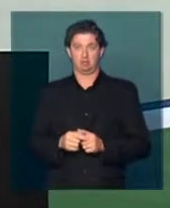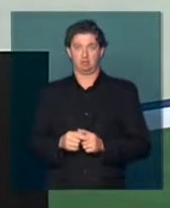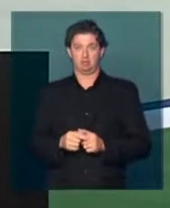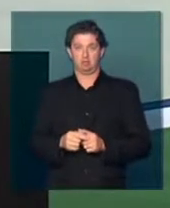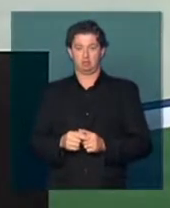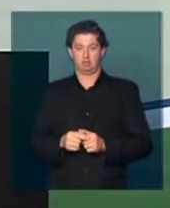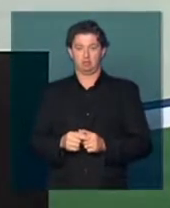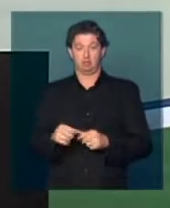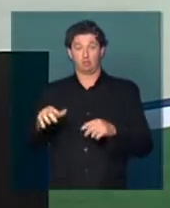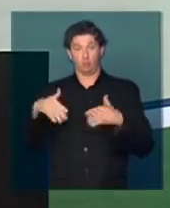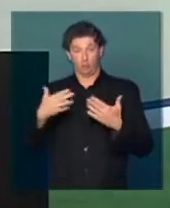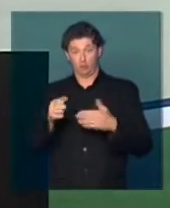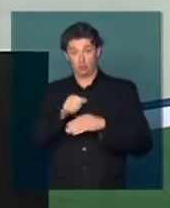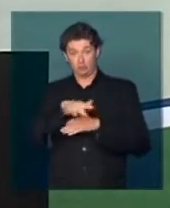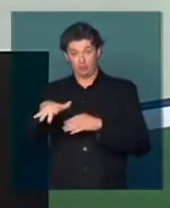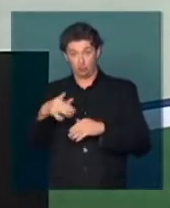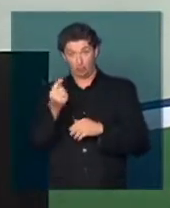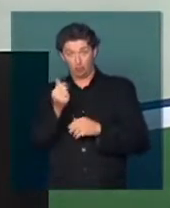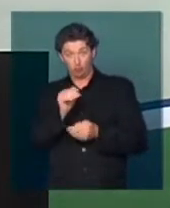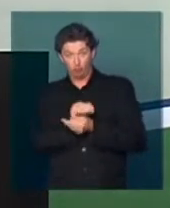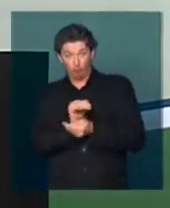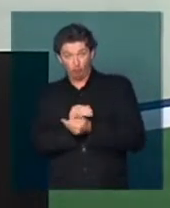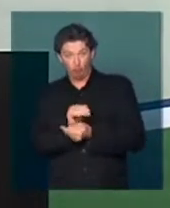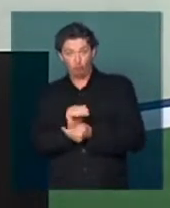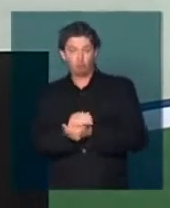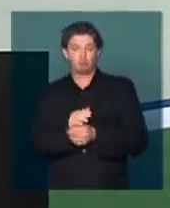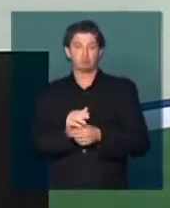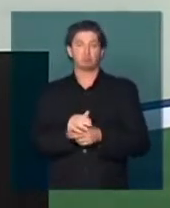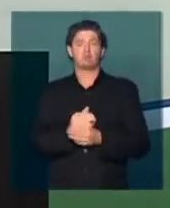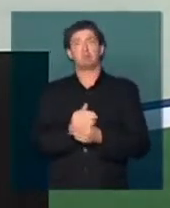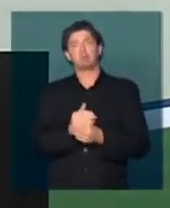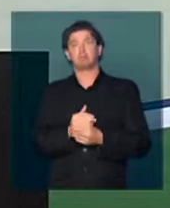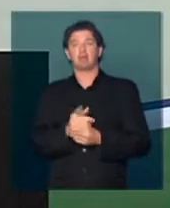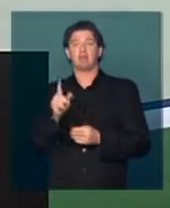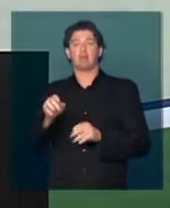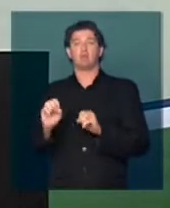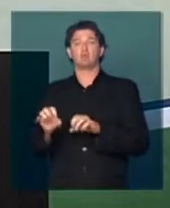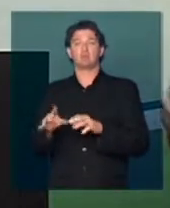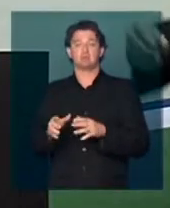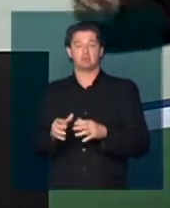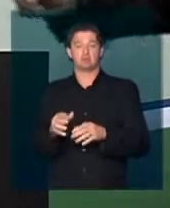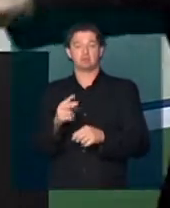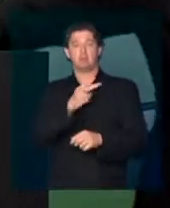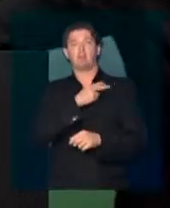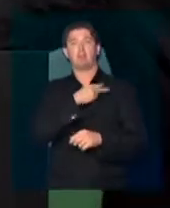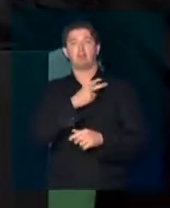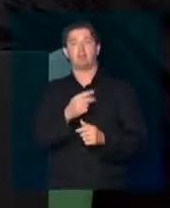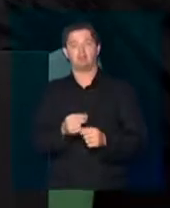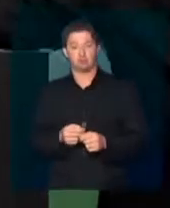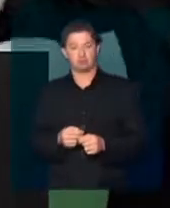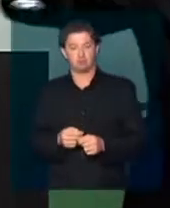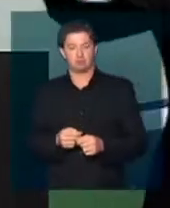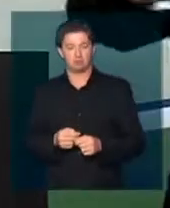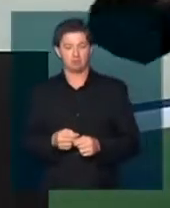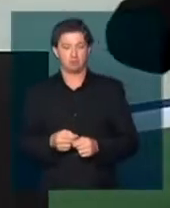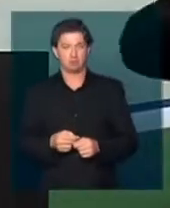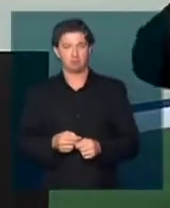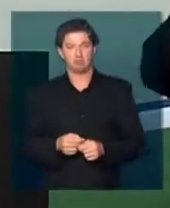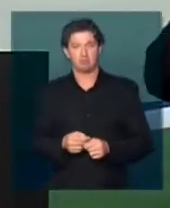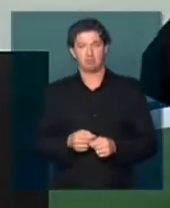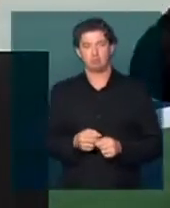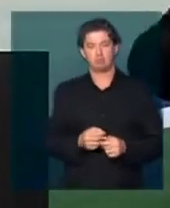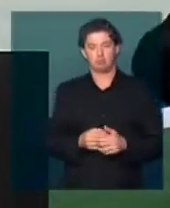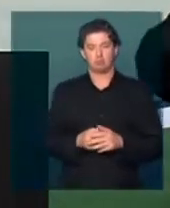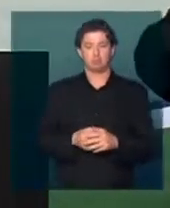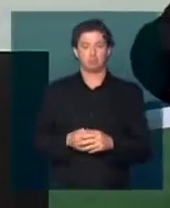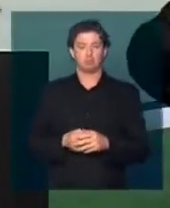E na distribuição dos recursos do fundo, deram mais recursos para o ensino médio. O aluno vai das 19 às